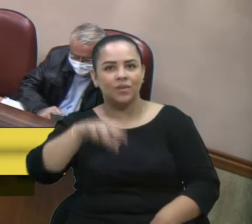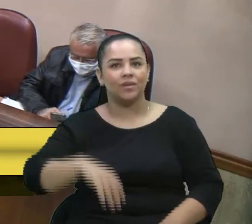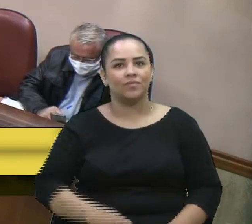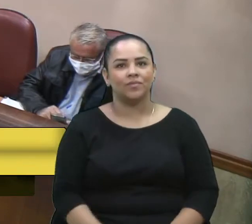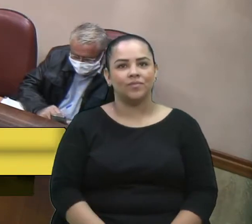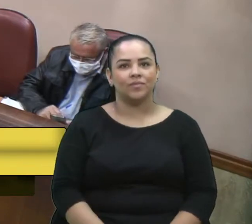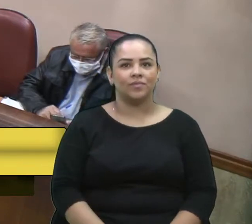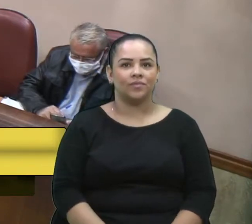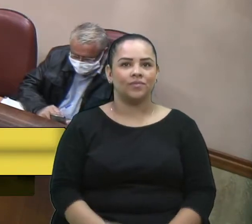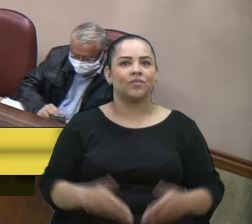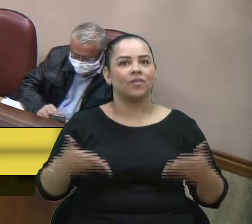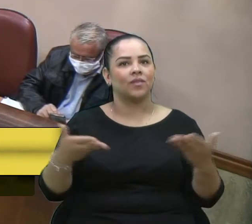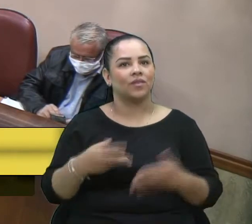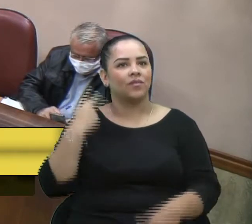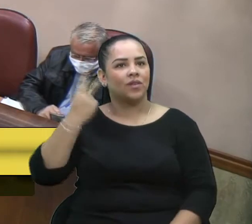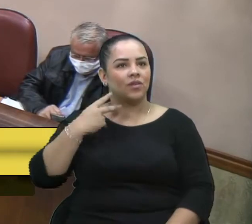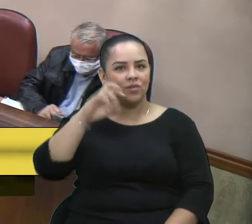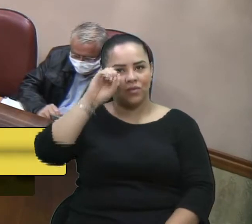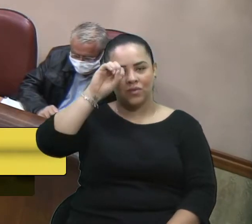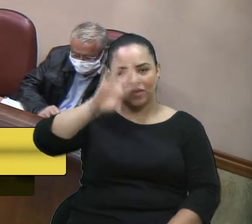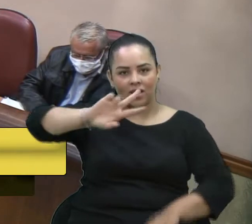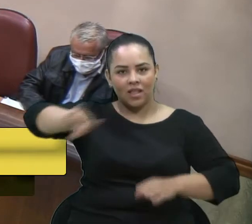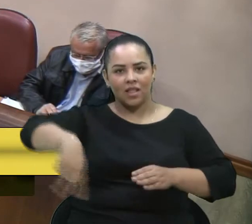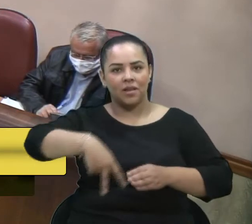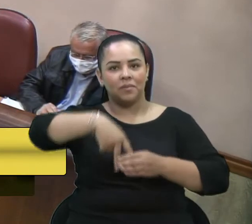Da tribuna com a palavra.